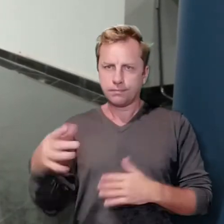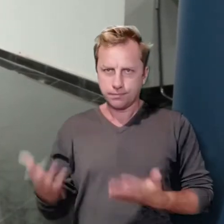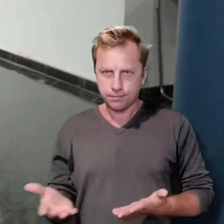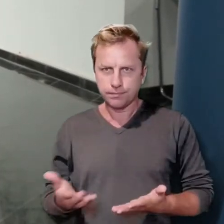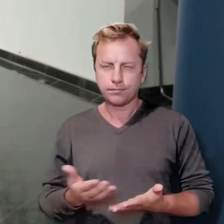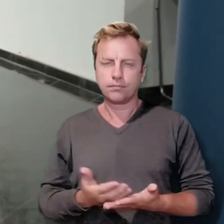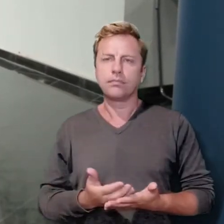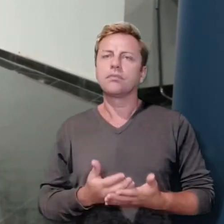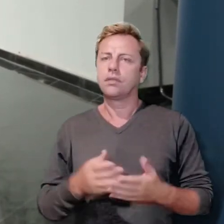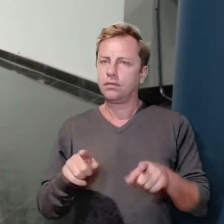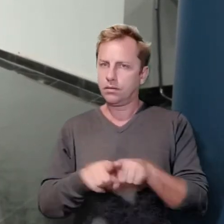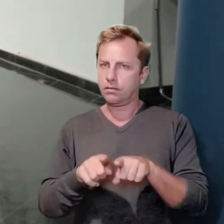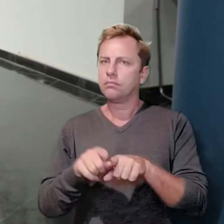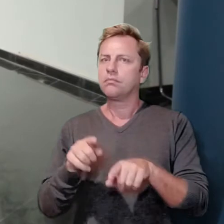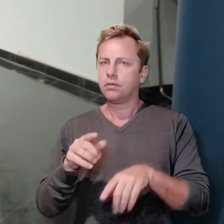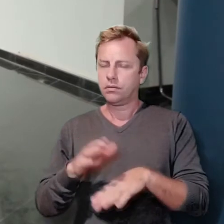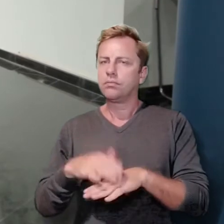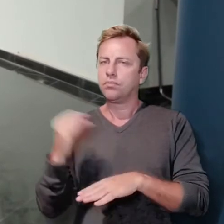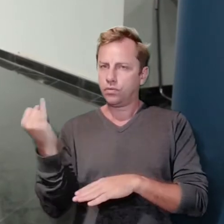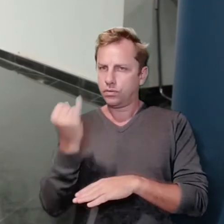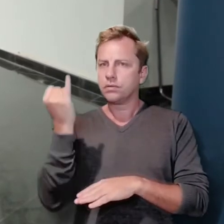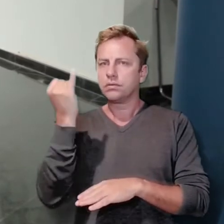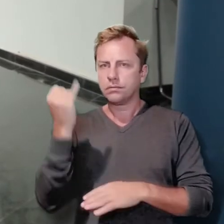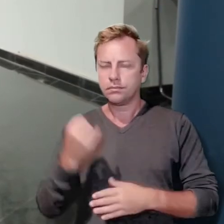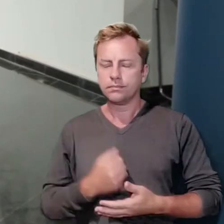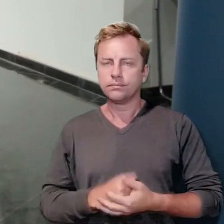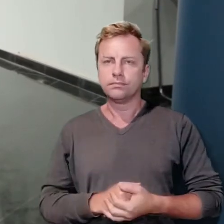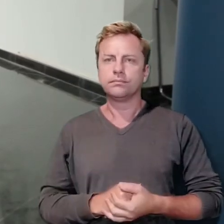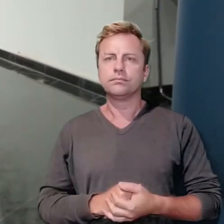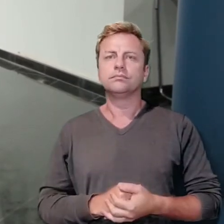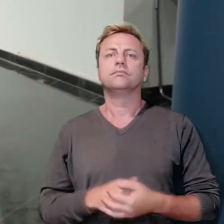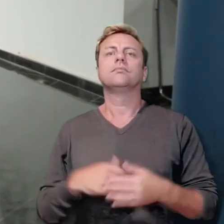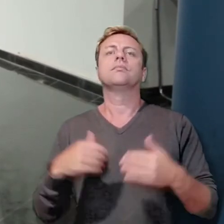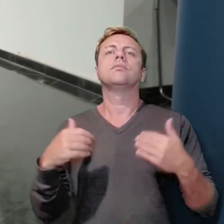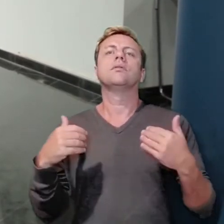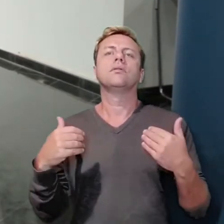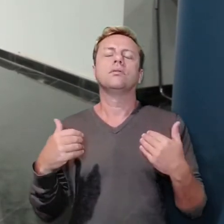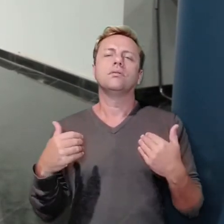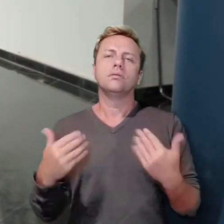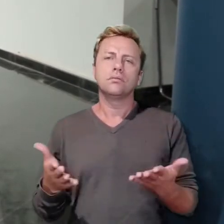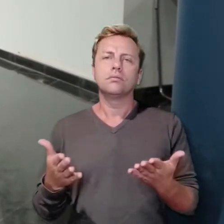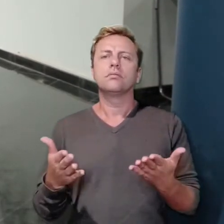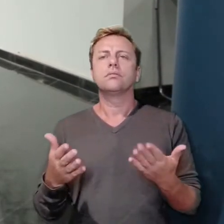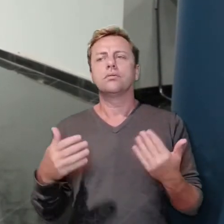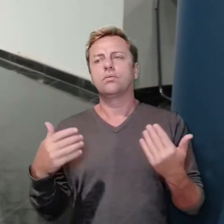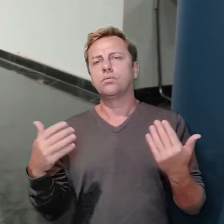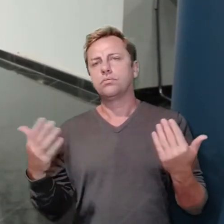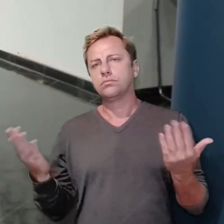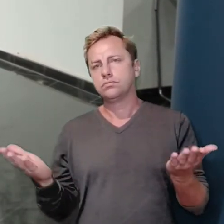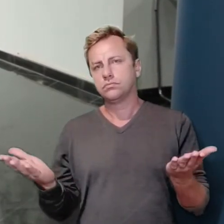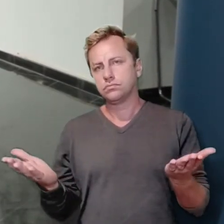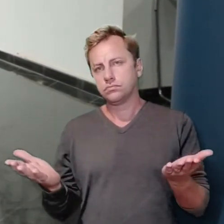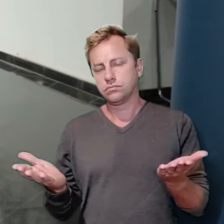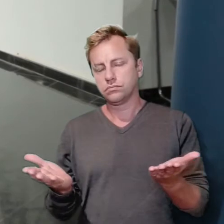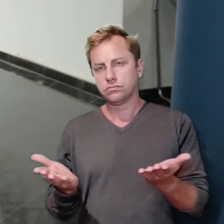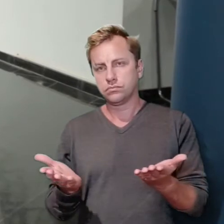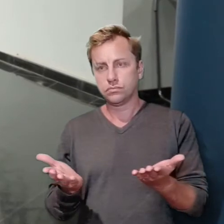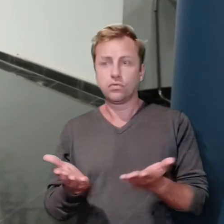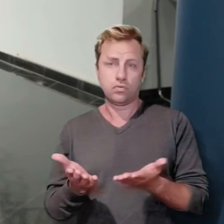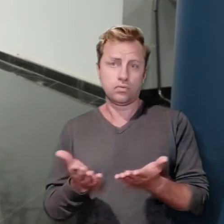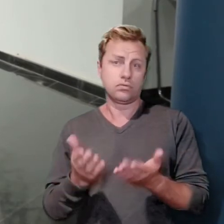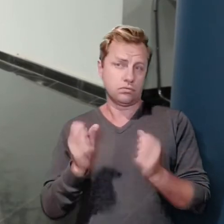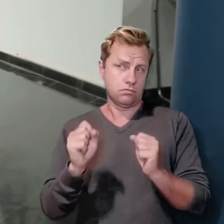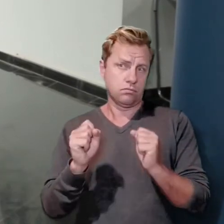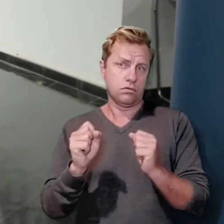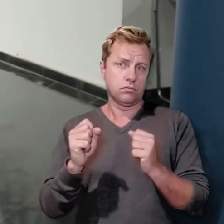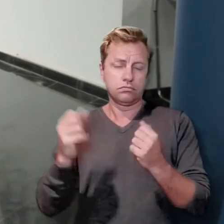de cada um, que é um fator muito importante. Então, você pode hoje